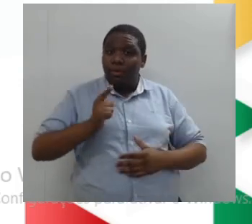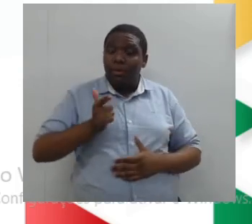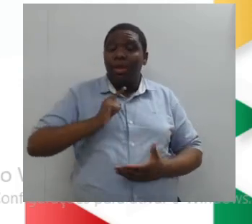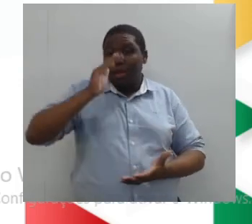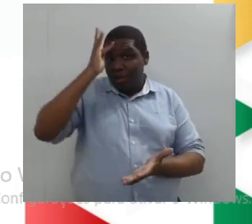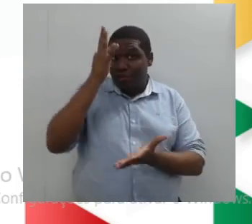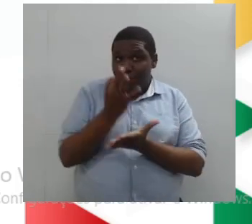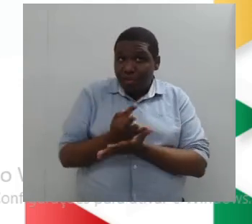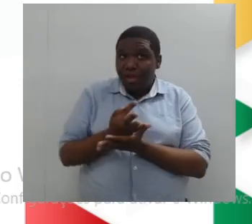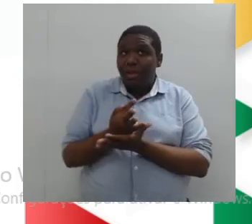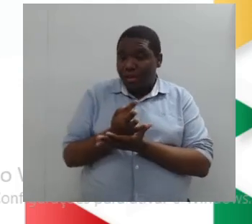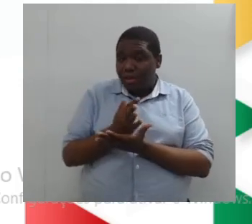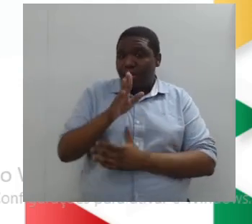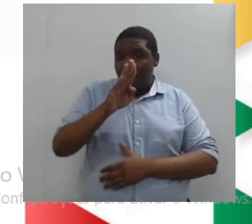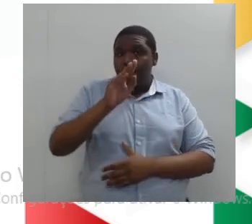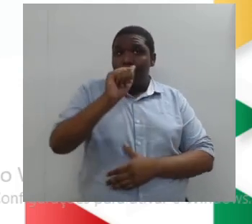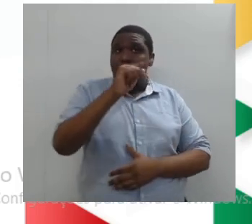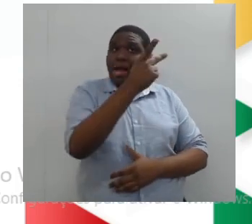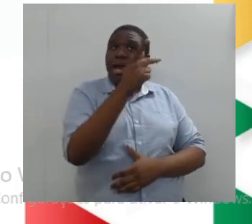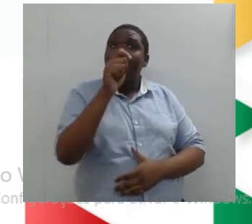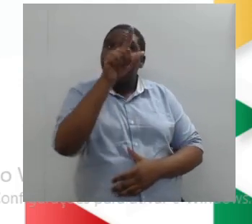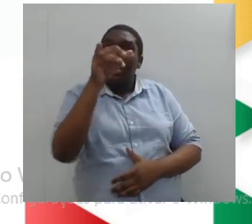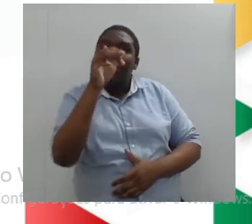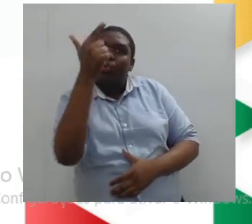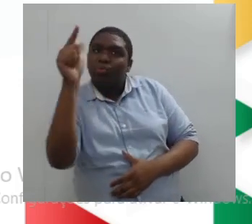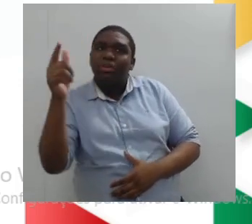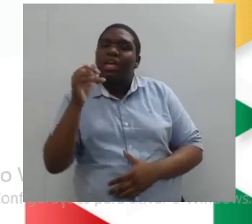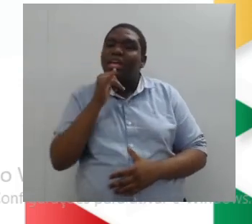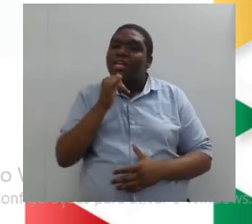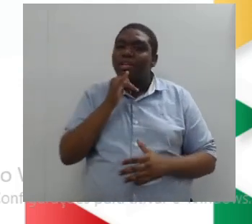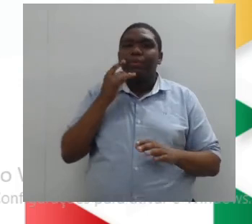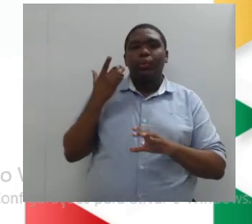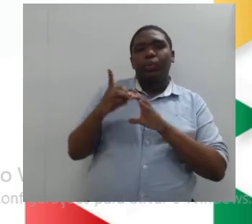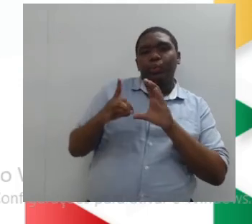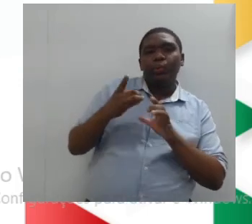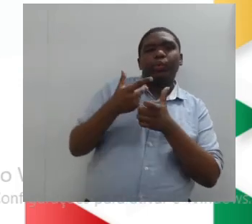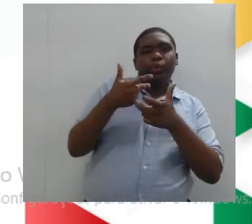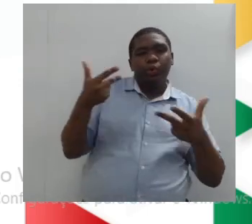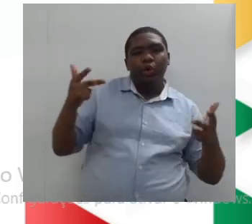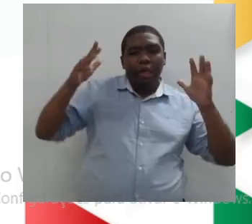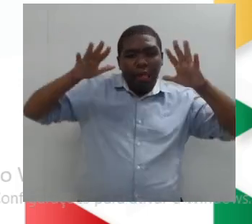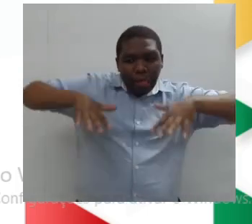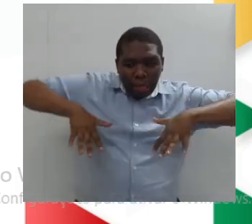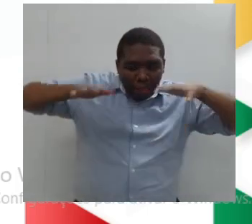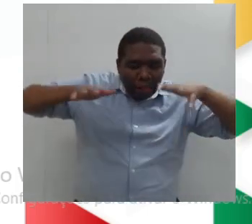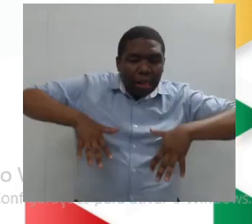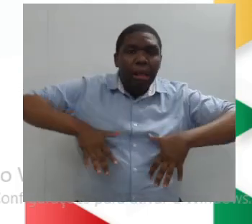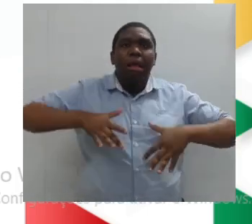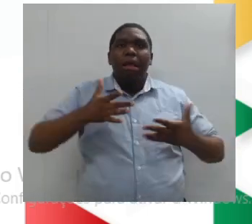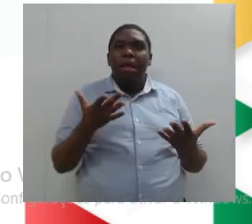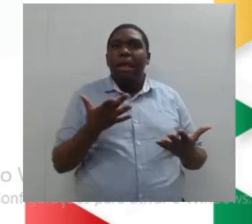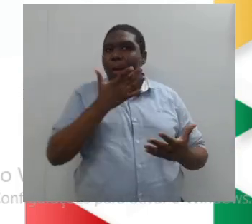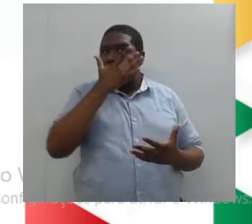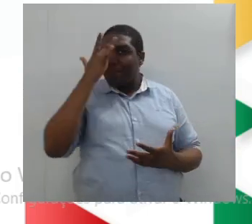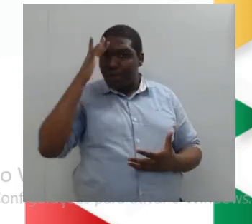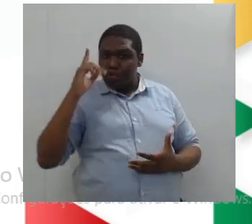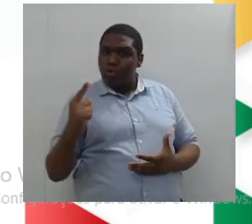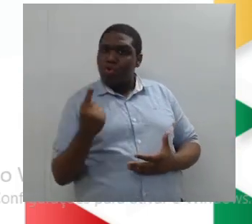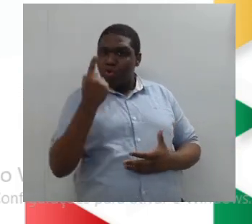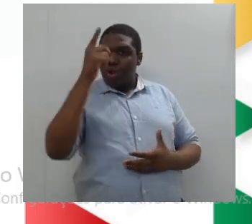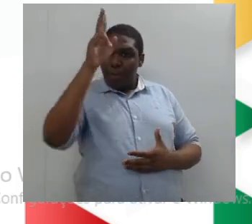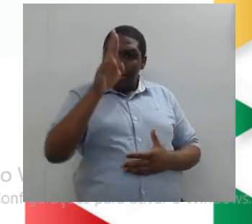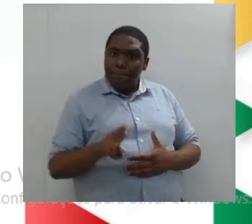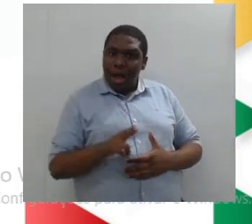fé Bahá'í, não existem rituais ou cerimônias, nem mesmo alguém com a posição de